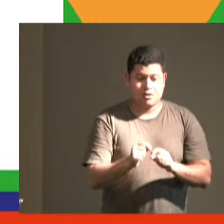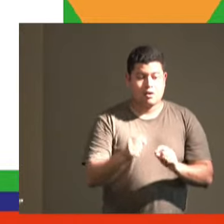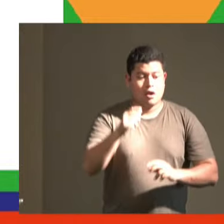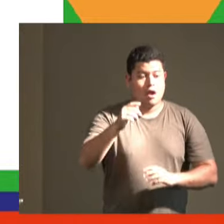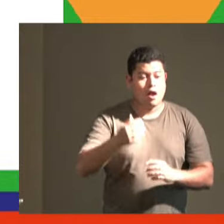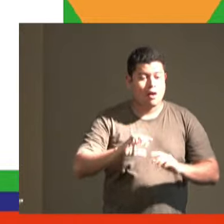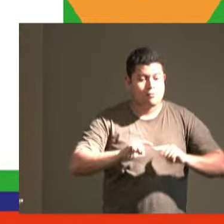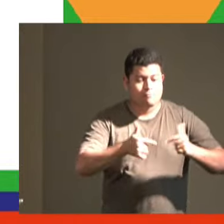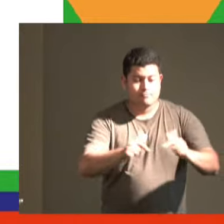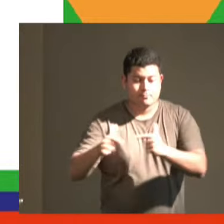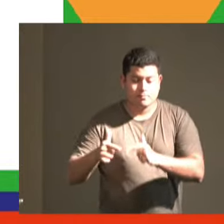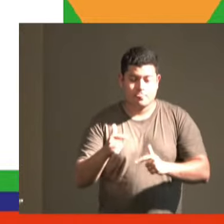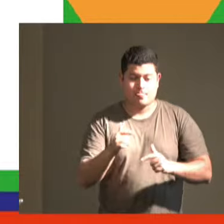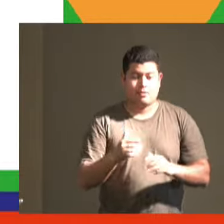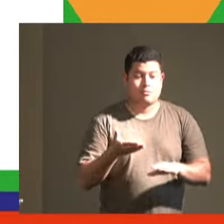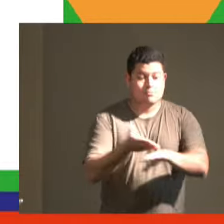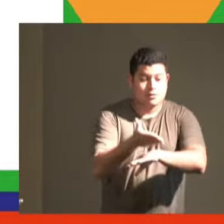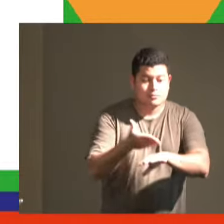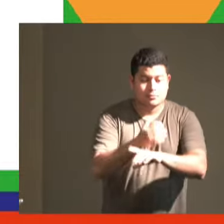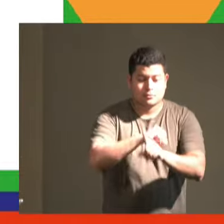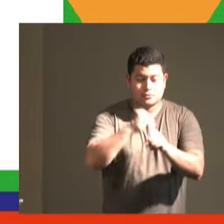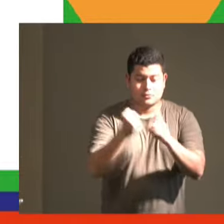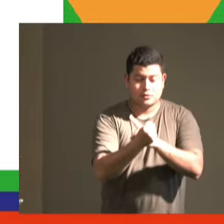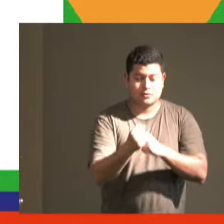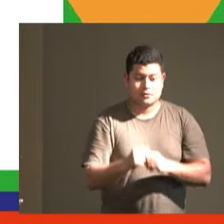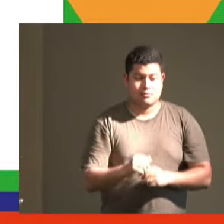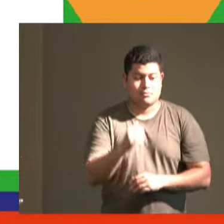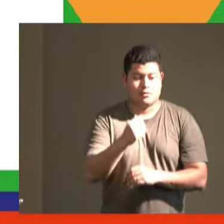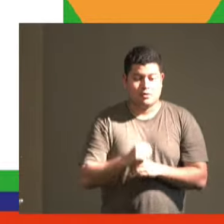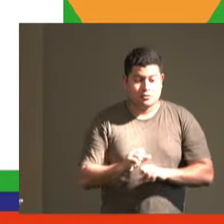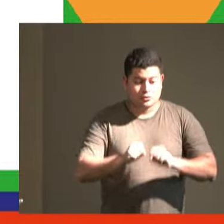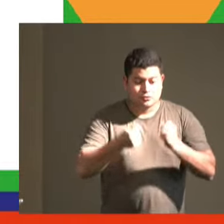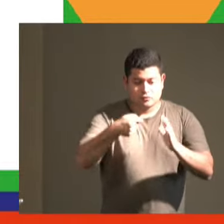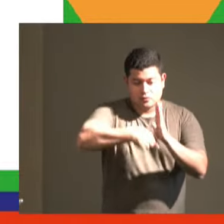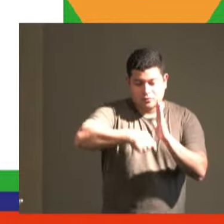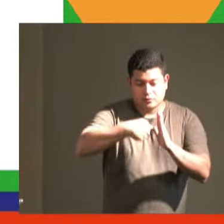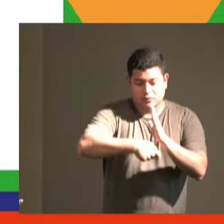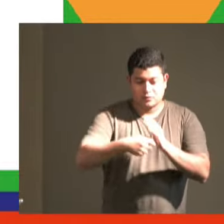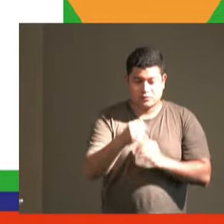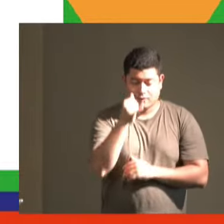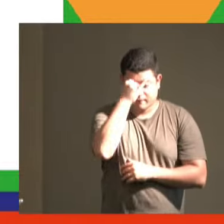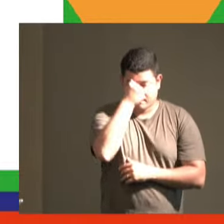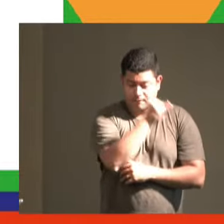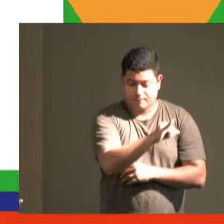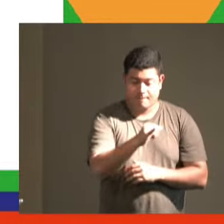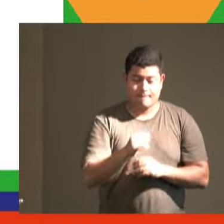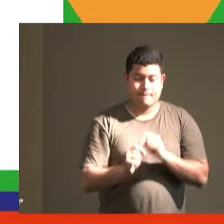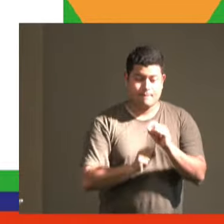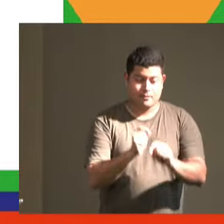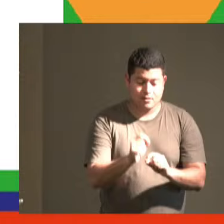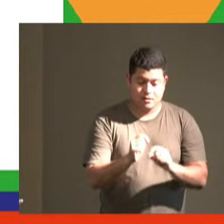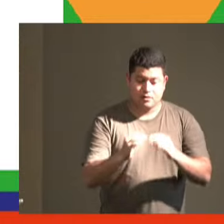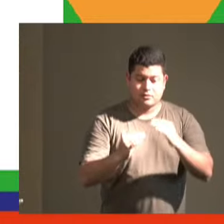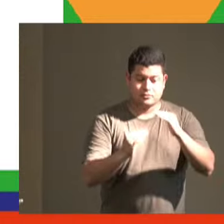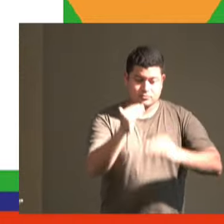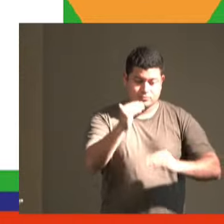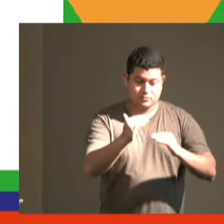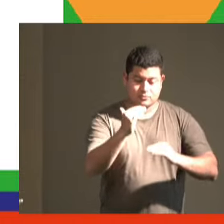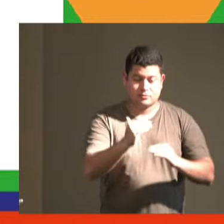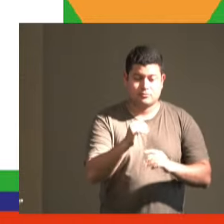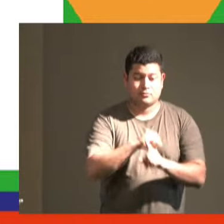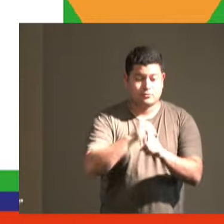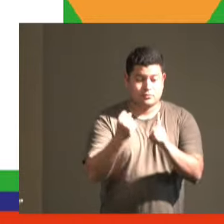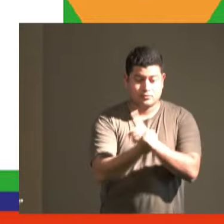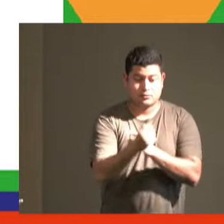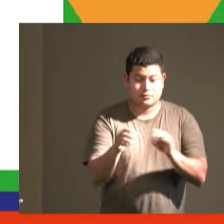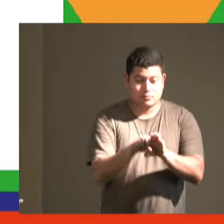de combate às desigualdades, visando incluir as pessoas com deficiência na sociedade, tanto no trabalho quanto no cuidado diário de pessoas em situação